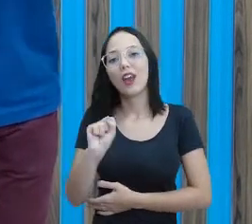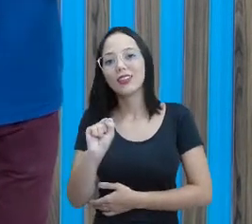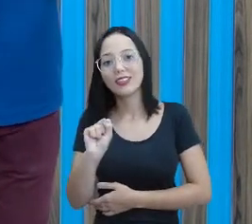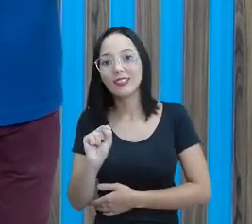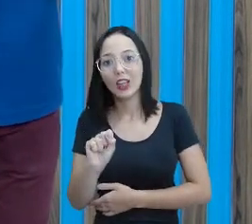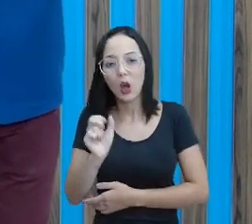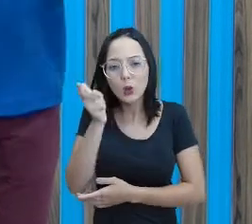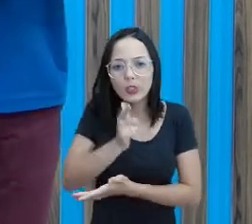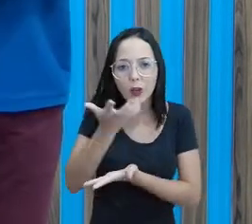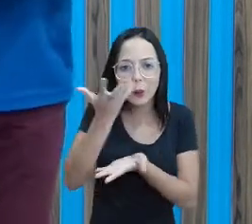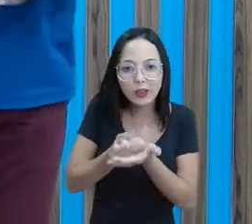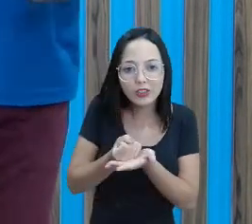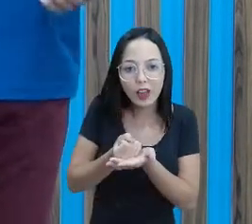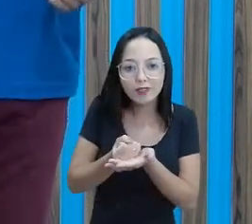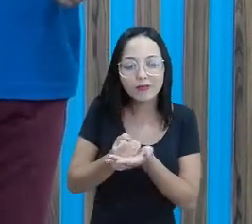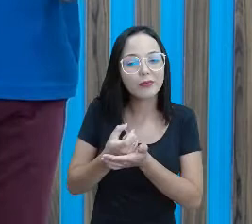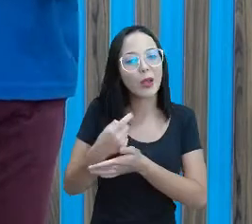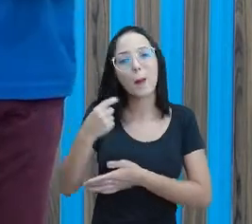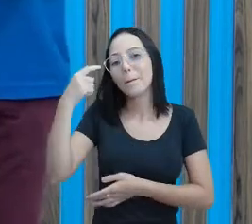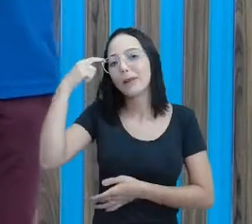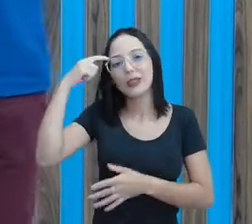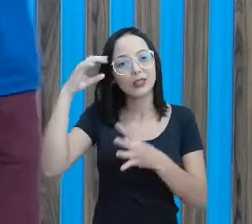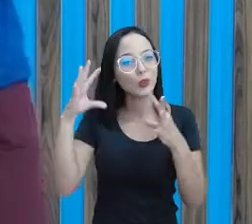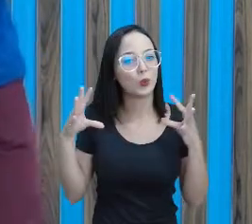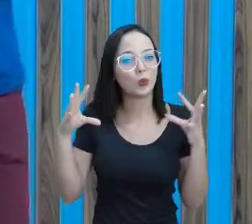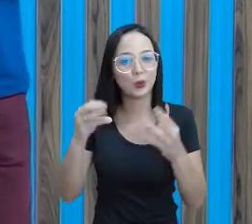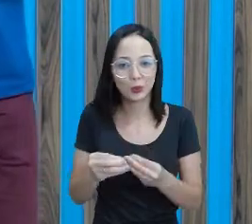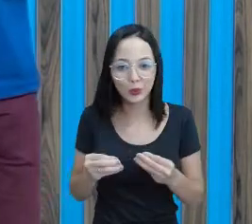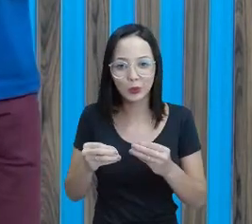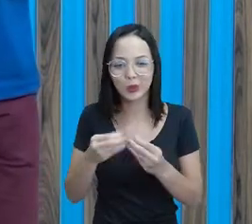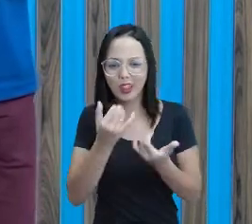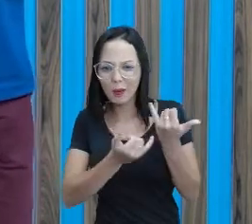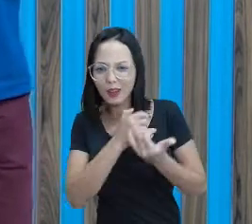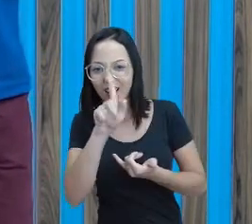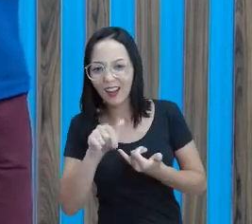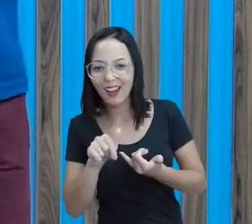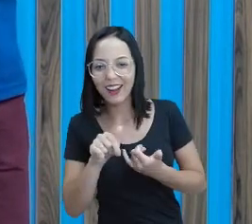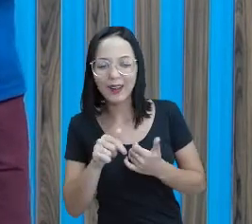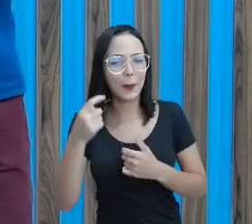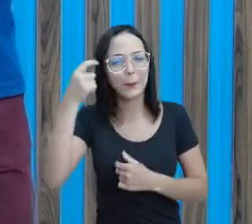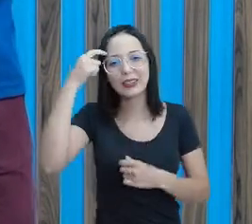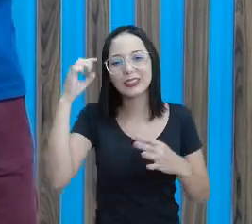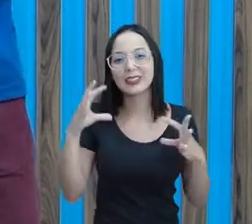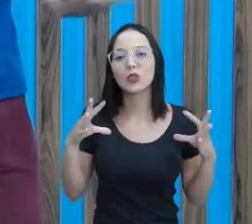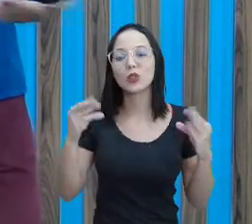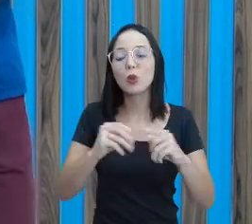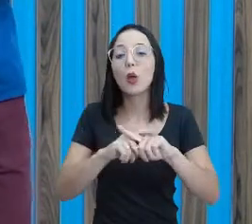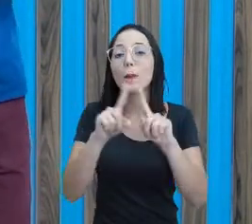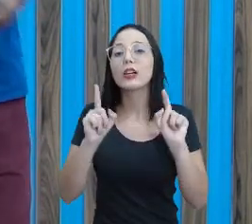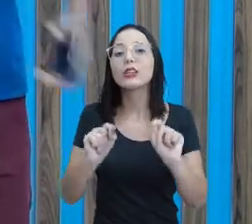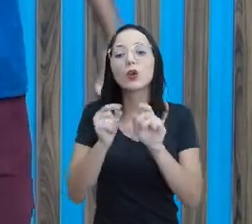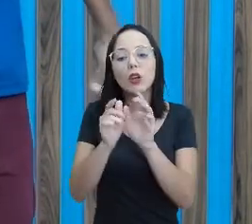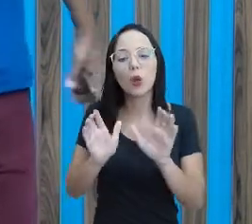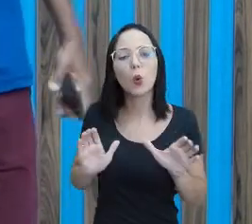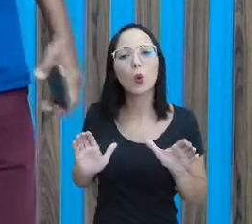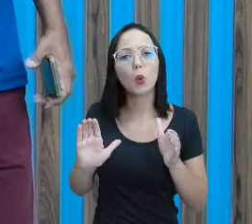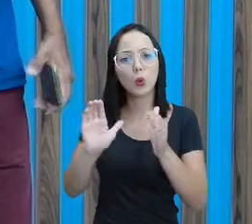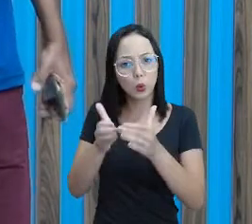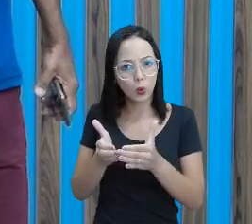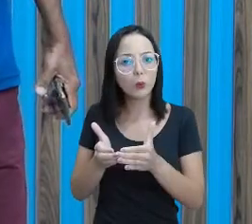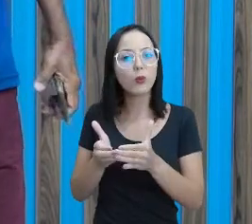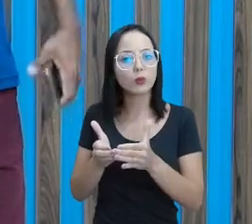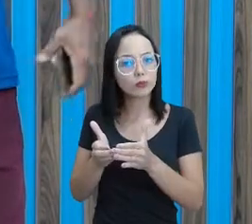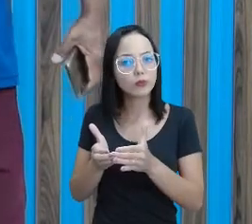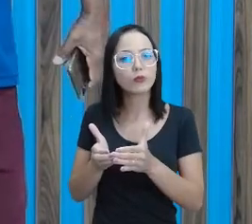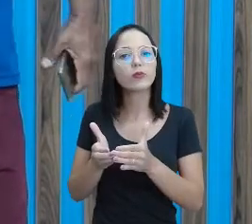Ah, baixou? Pensa em tudo essa galera, meu irmão. Tá brincando, é? Pensa em tudo, mas é uma equipe aqui, meu irmão. Eu tô